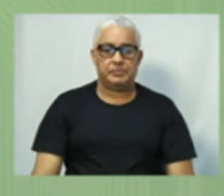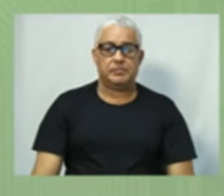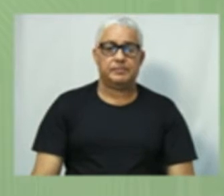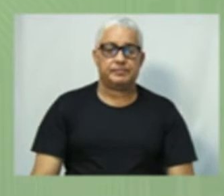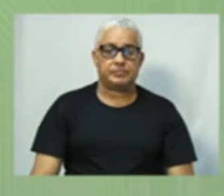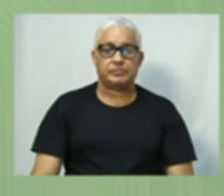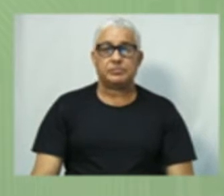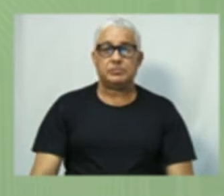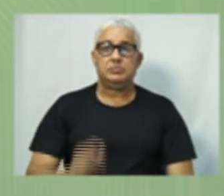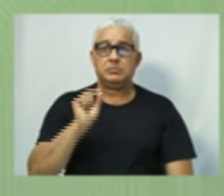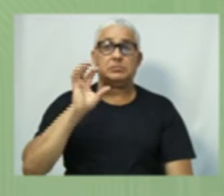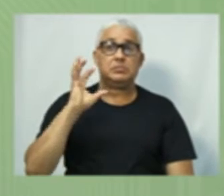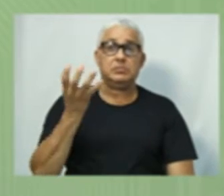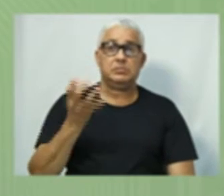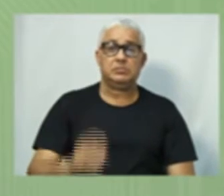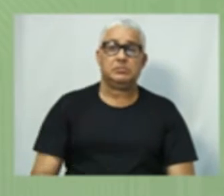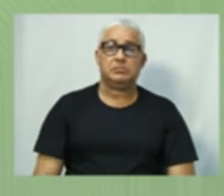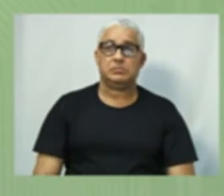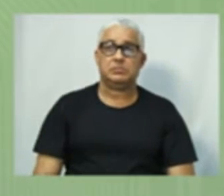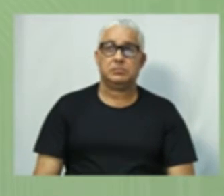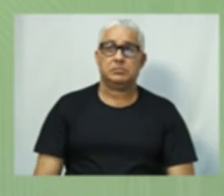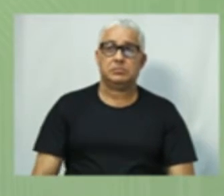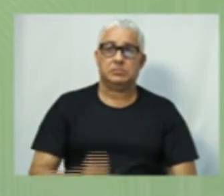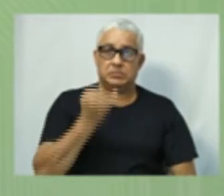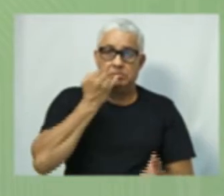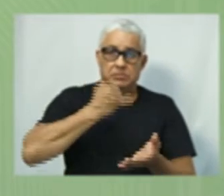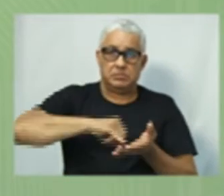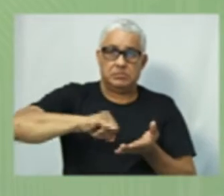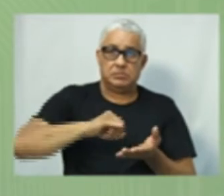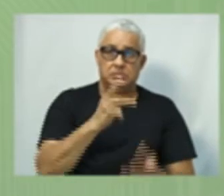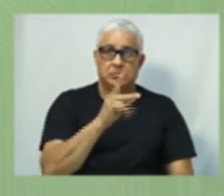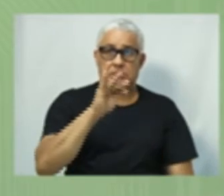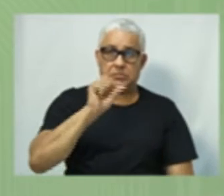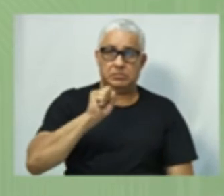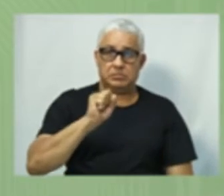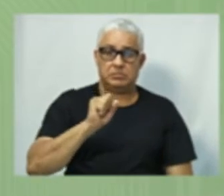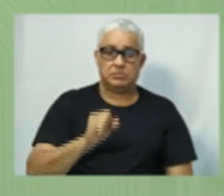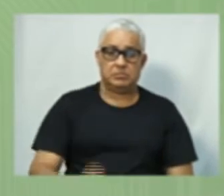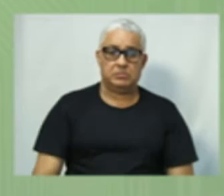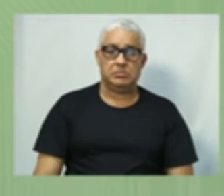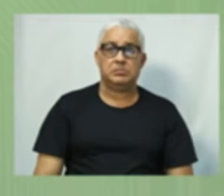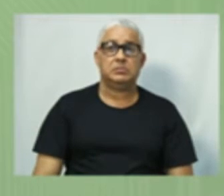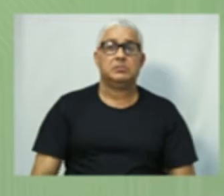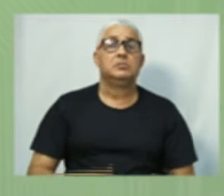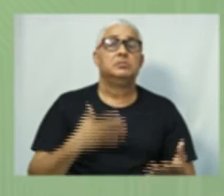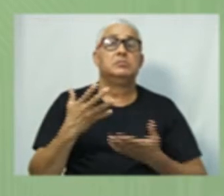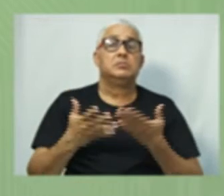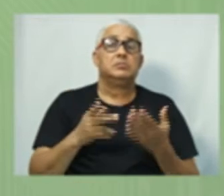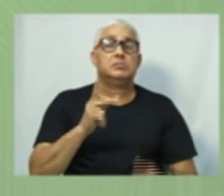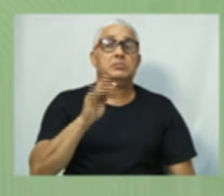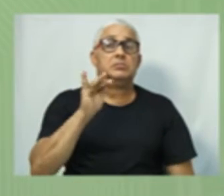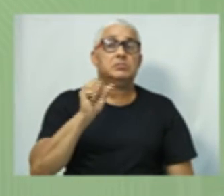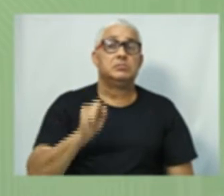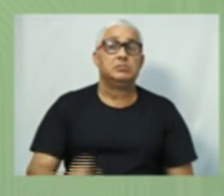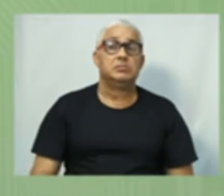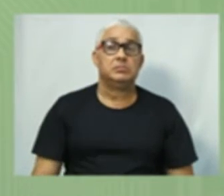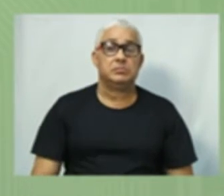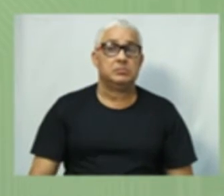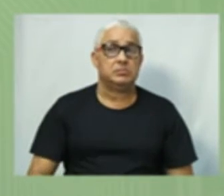E o que acontece nesses impostos? PIS. Qual é a periodicidade do PIS? Vamos